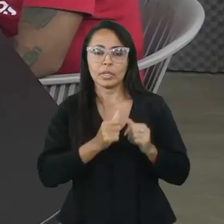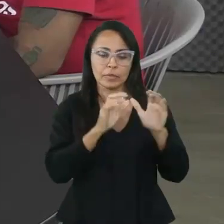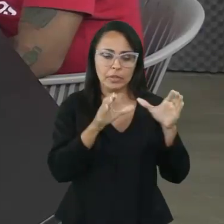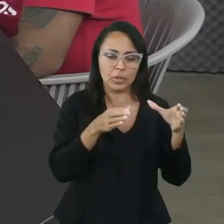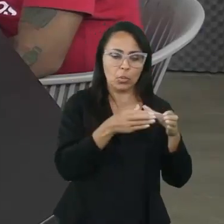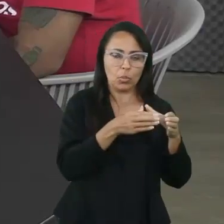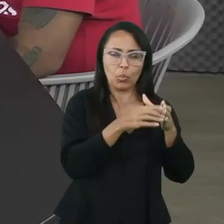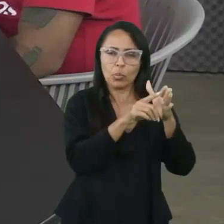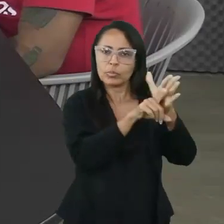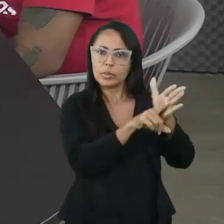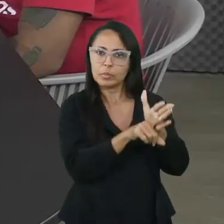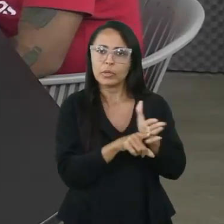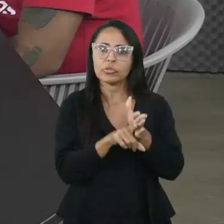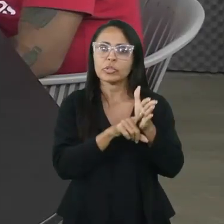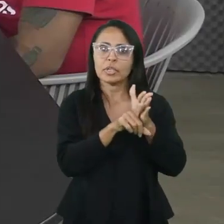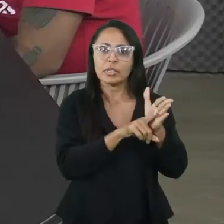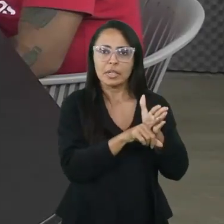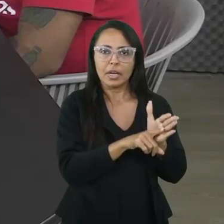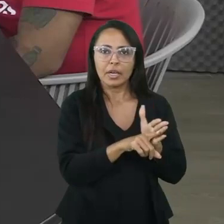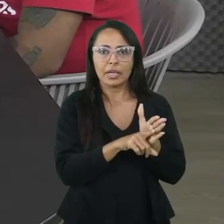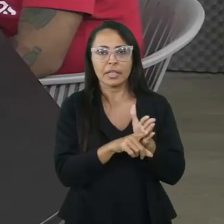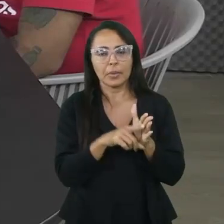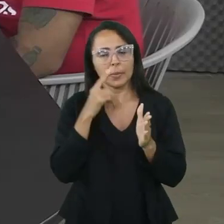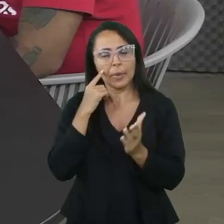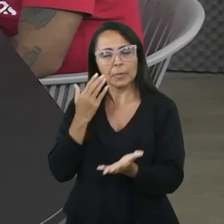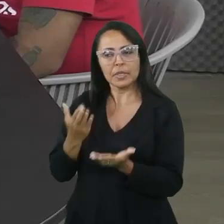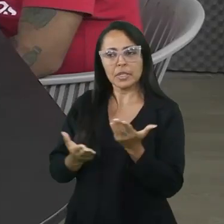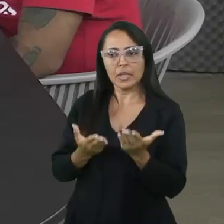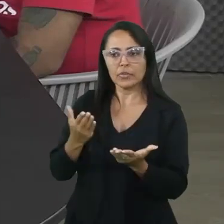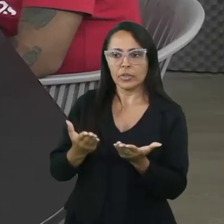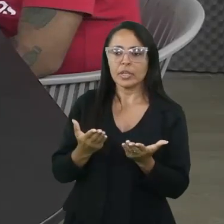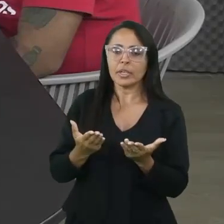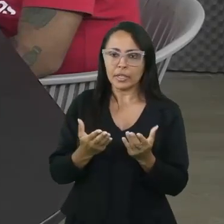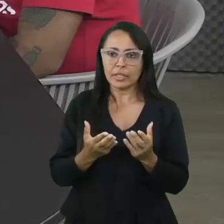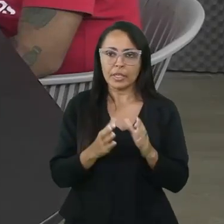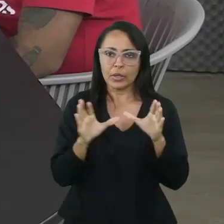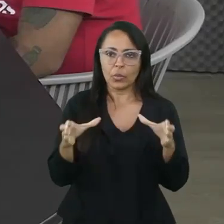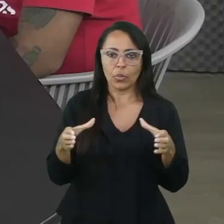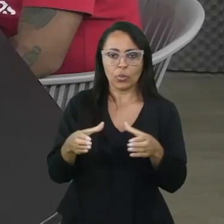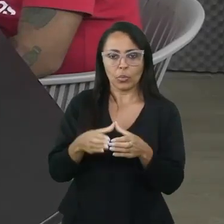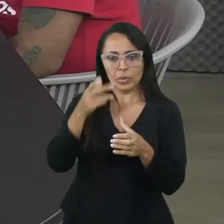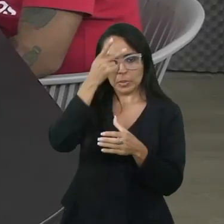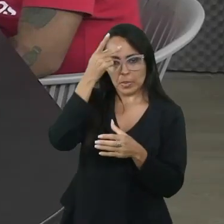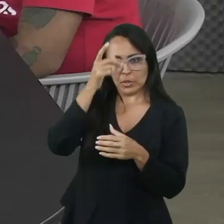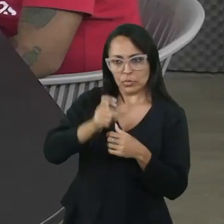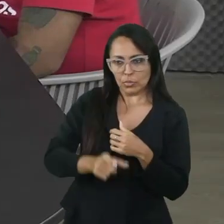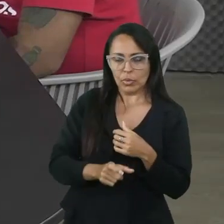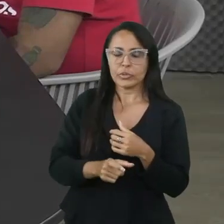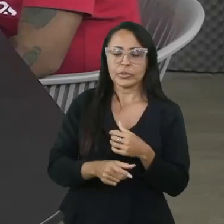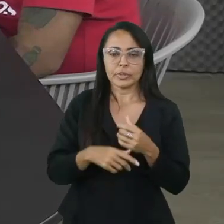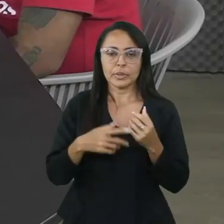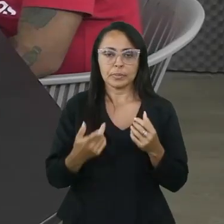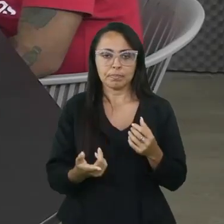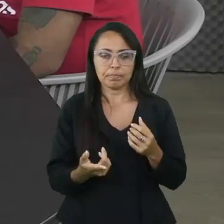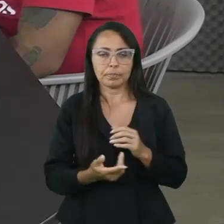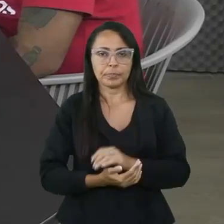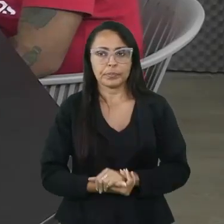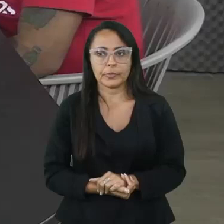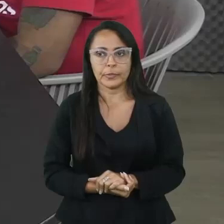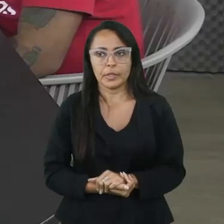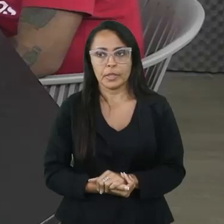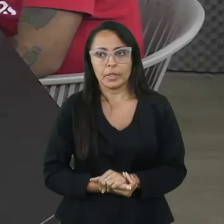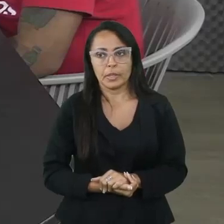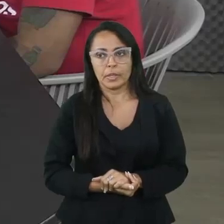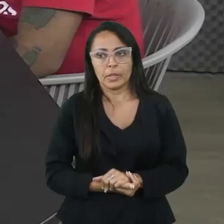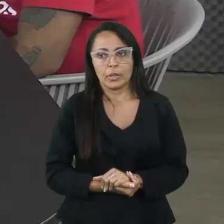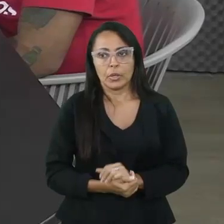que estaria ali para servir de alguma forma a comunidade, entende? Porque, bicho, a gente passa, vou falar no meu caso, né? Eu passo